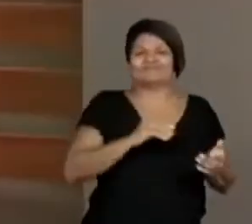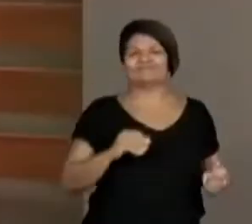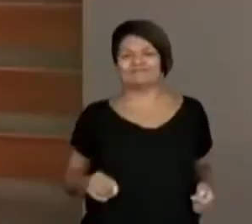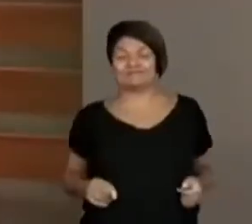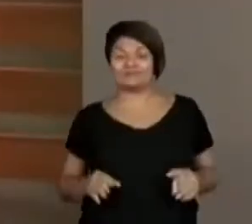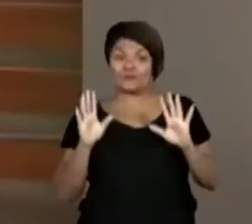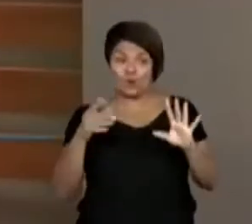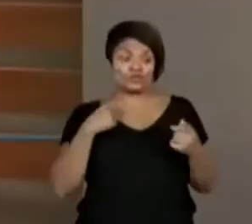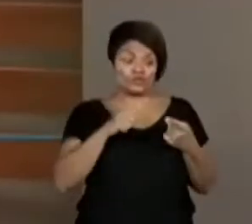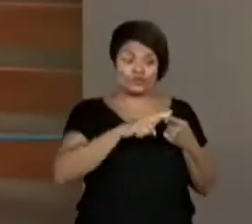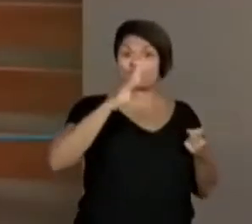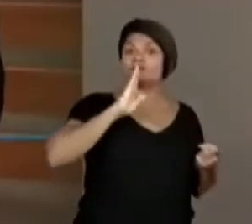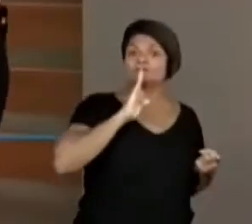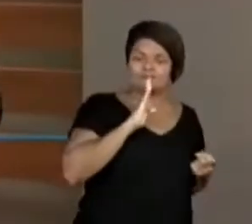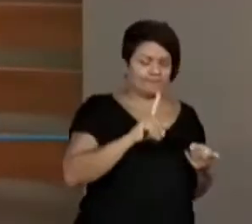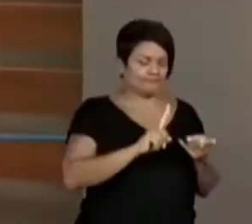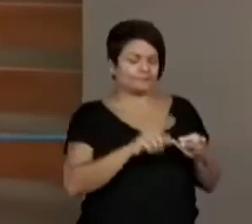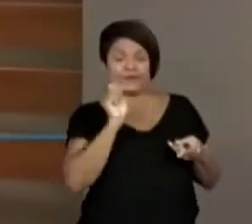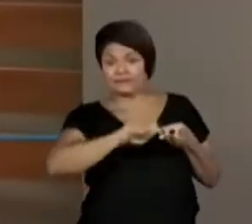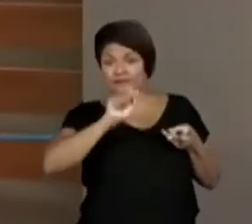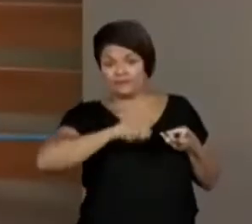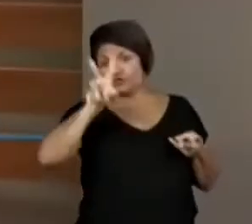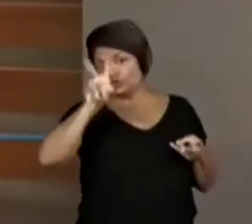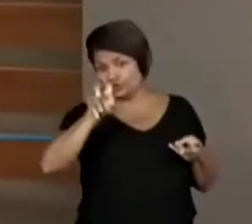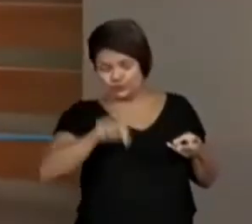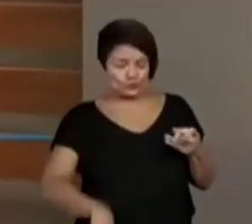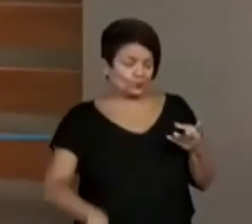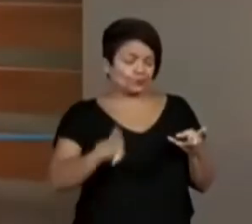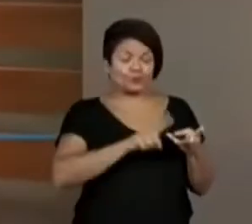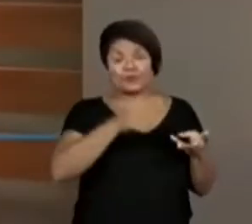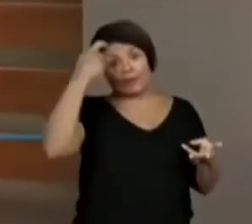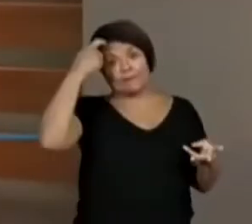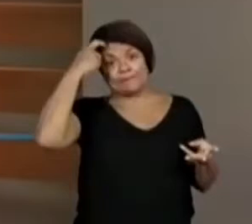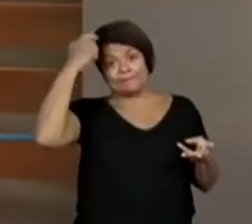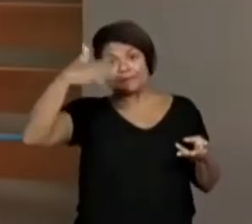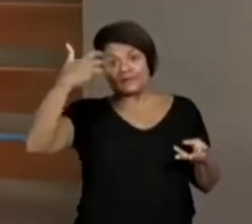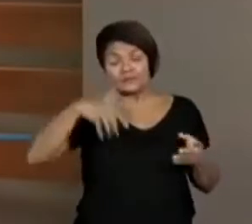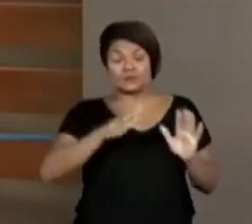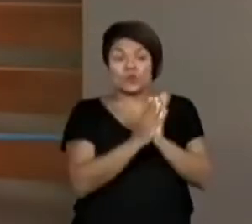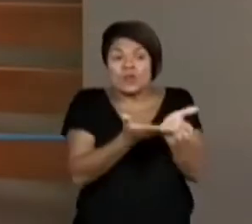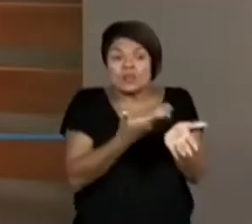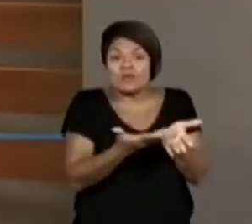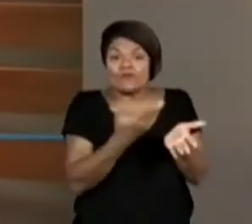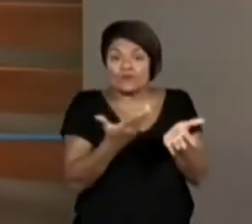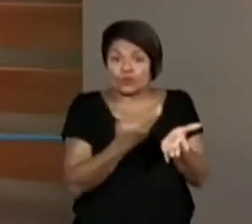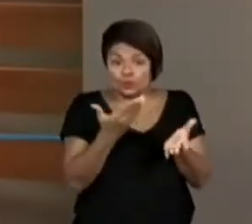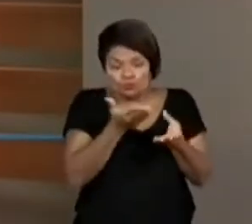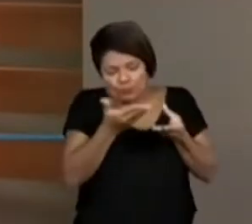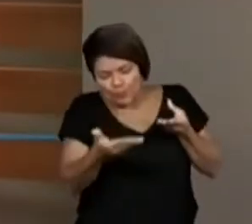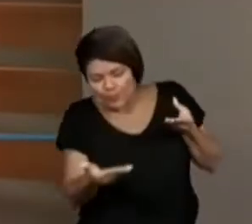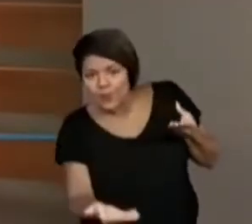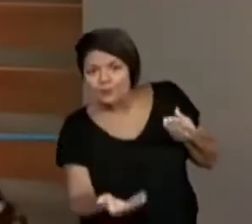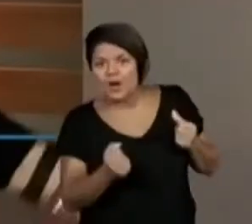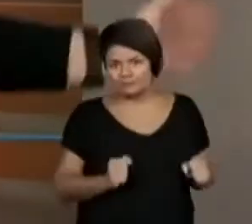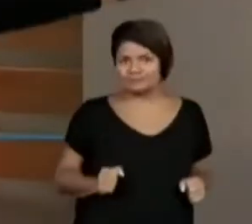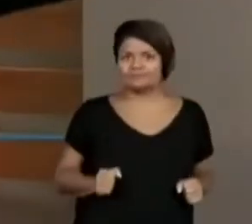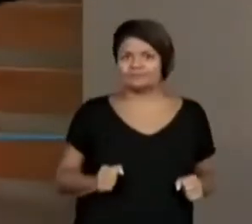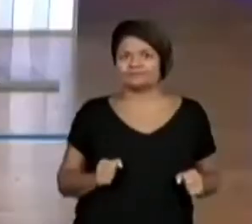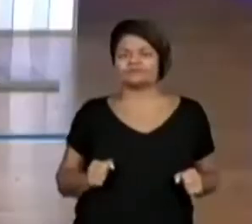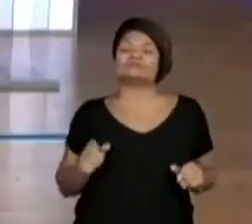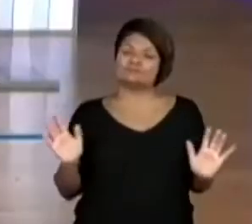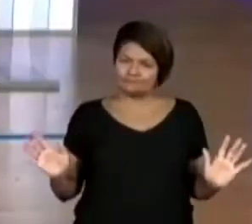vai escrever o título de alguma, a gente vai precisar começar a pensar no nosso livro de parlenda. Para quem que eu vou dar? Você já escolheu, então